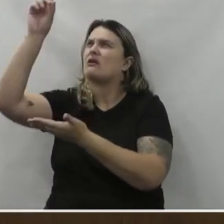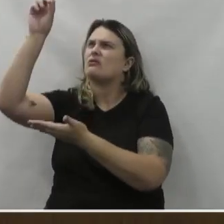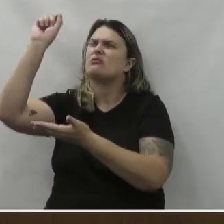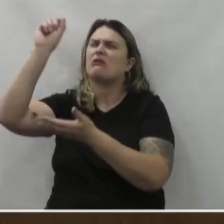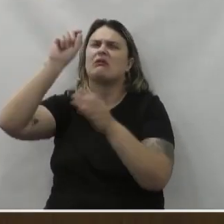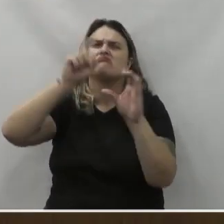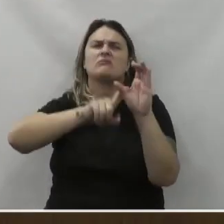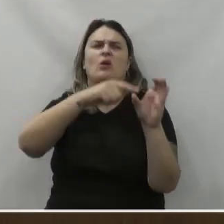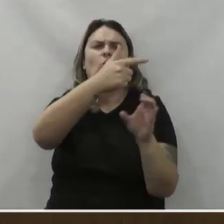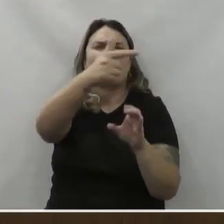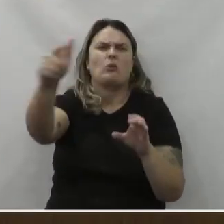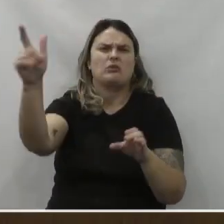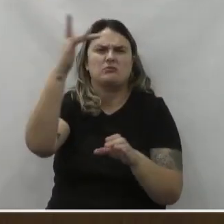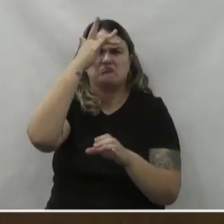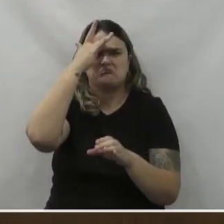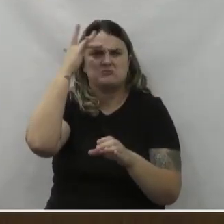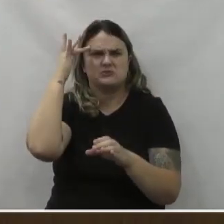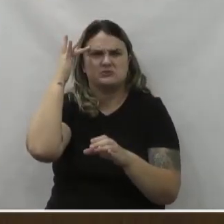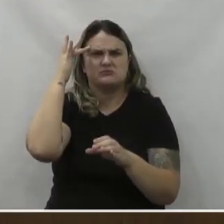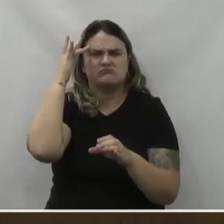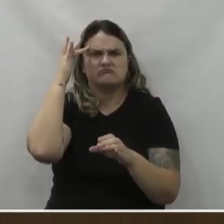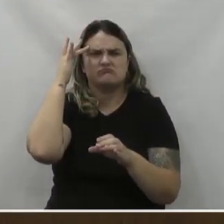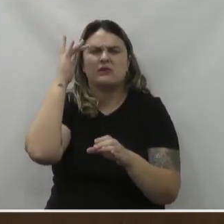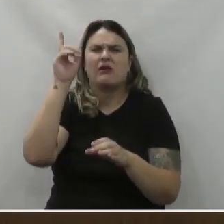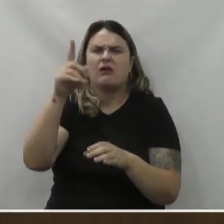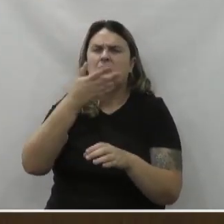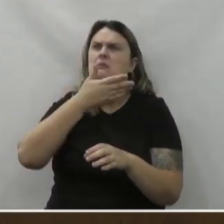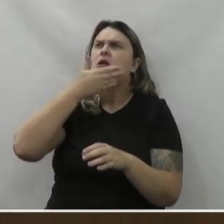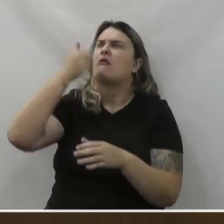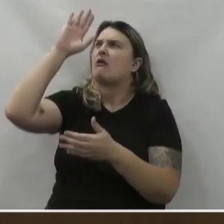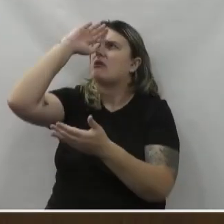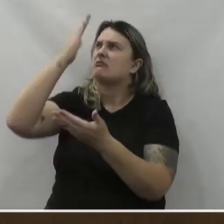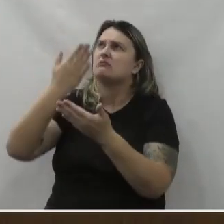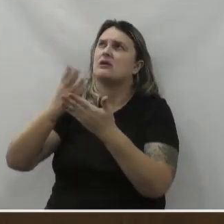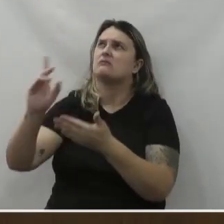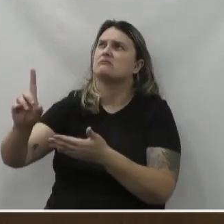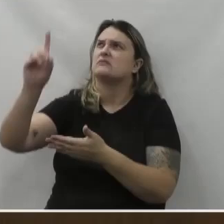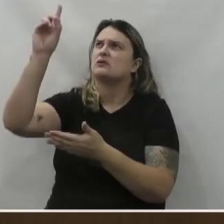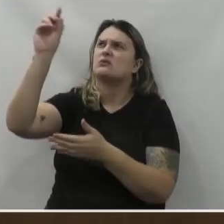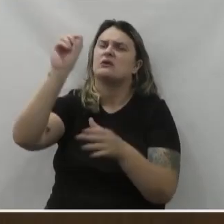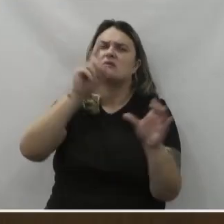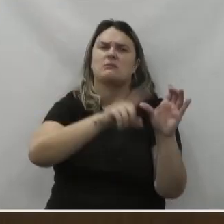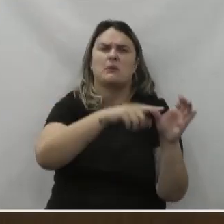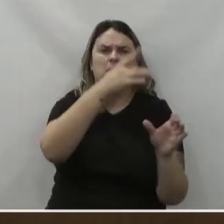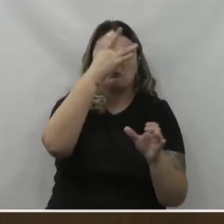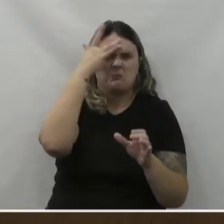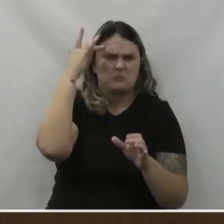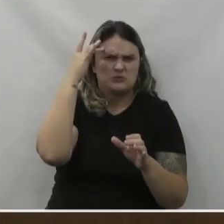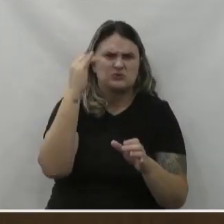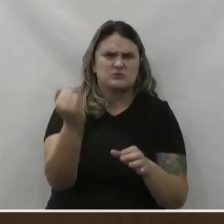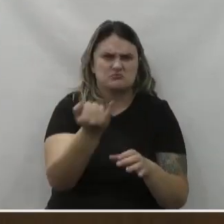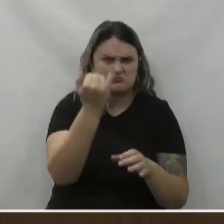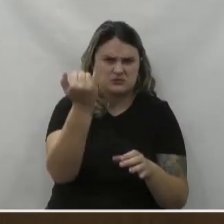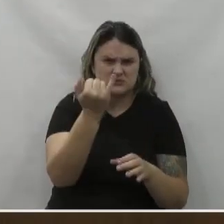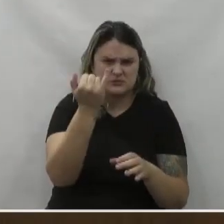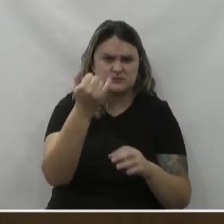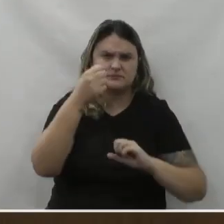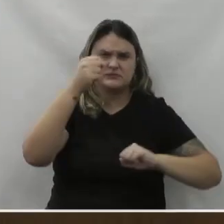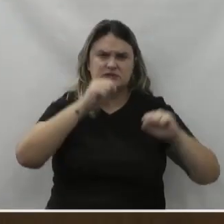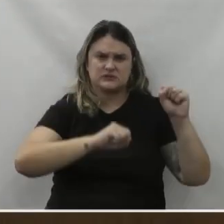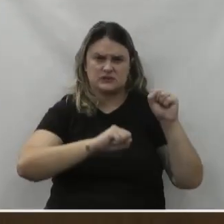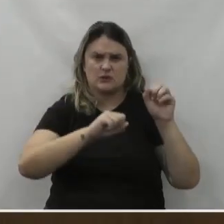depender de seres humanos. É melhor confiar no Senhor do que depender de pessoas importantes.